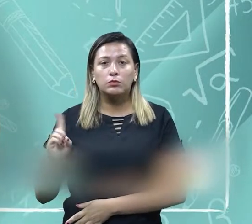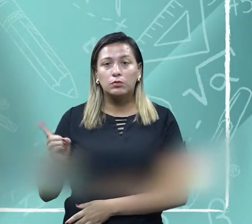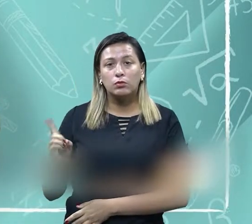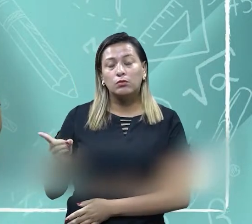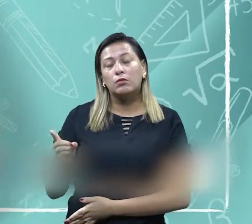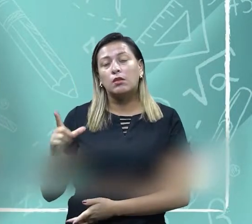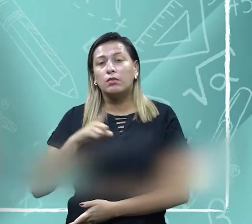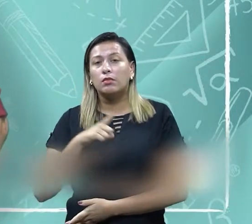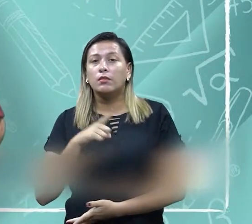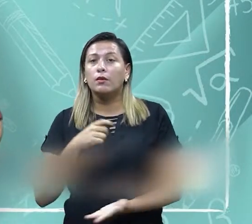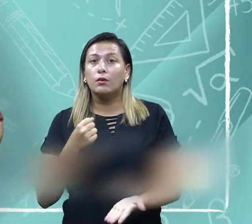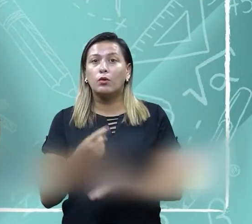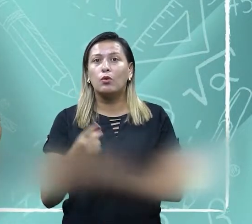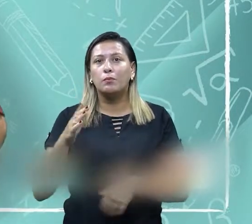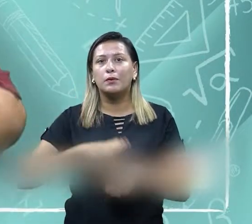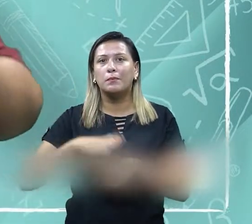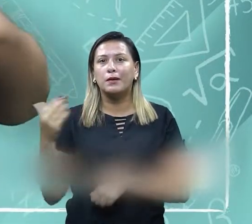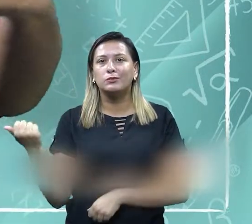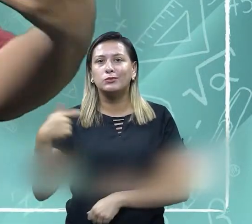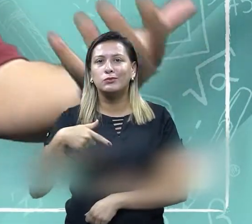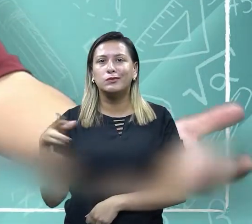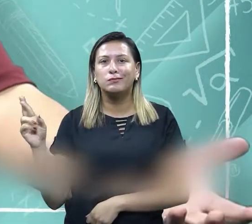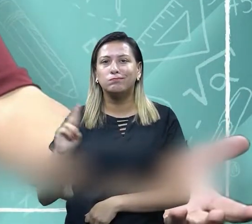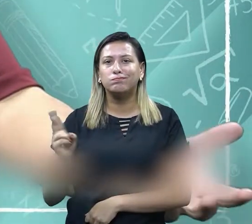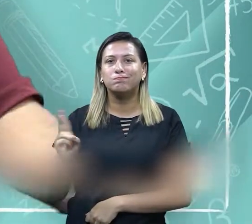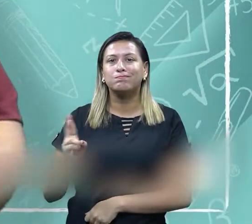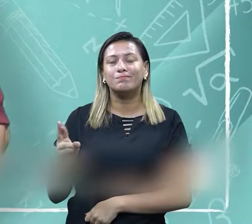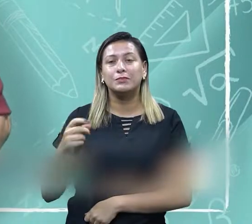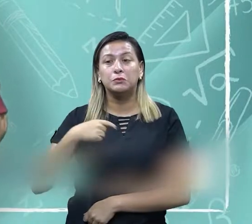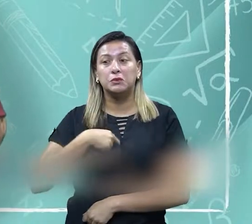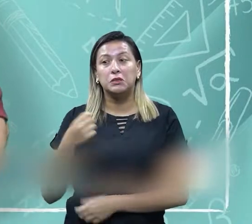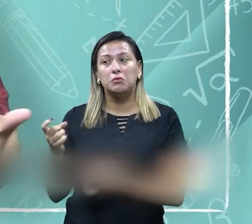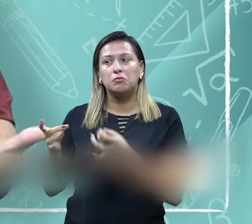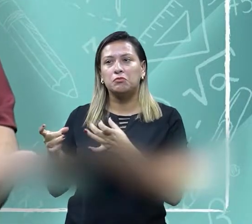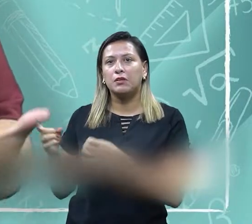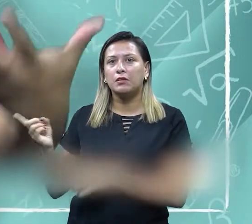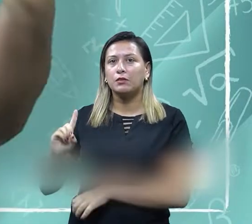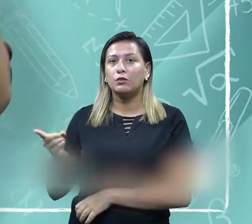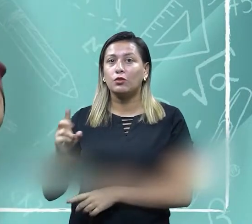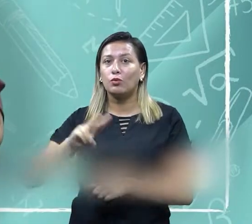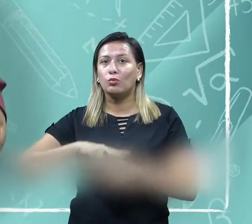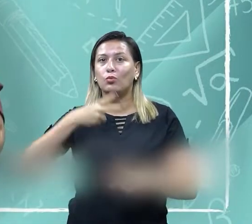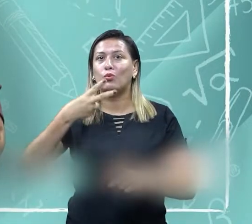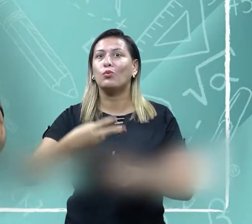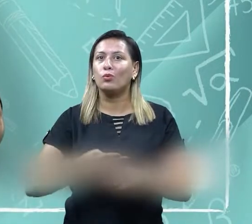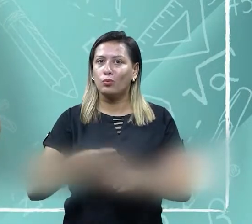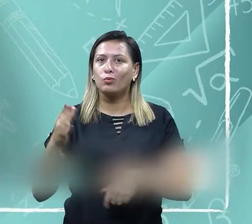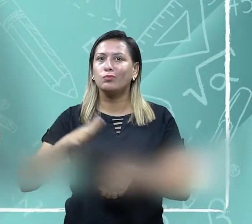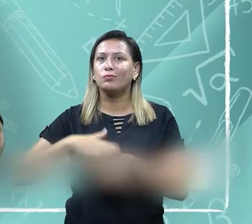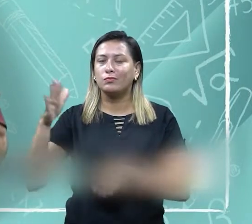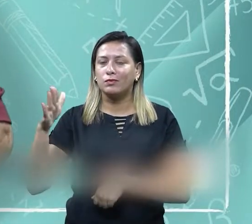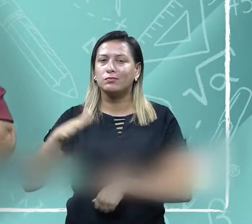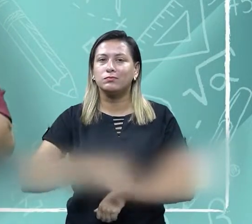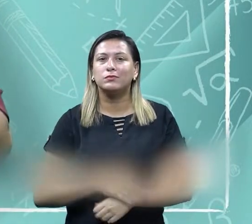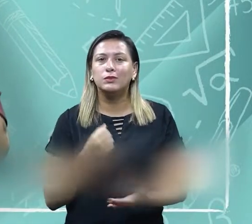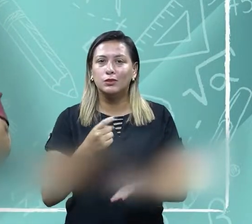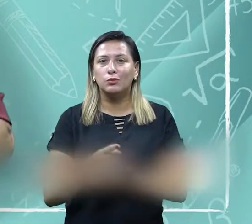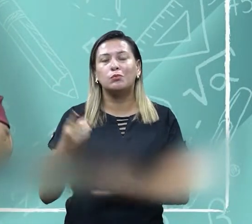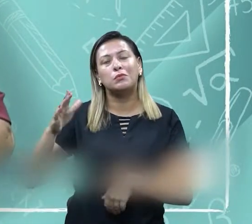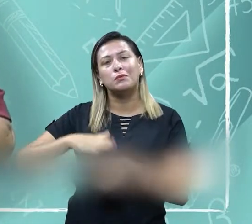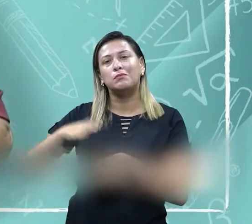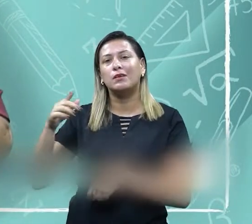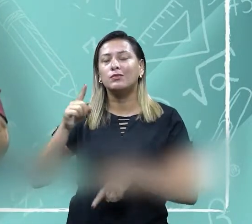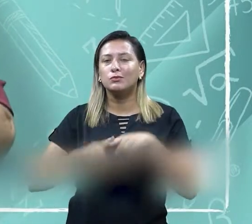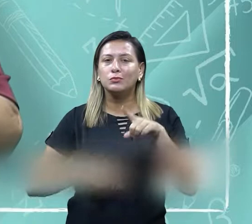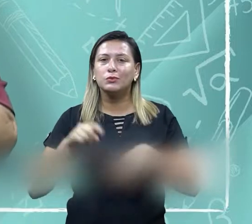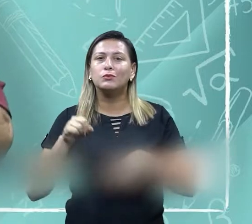de compra maior que o real. Então, se eu vendo esse produto em dólar, eu vou ter uma lucratividade maior e um poder de compra melhor para comprar